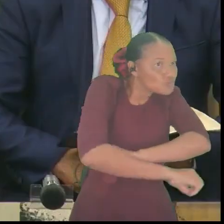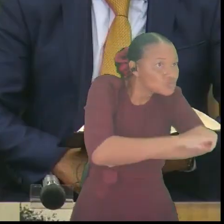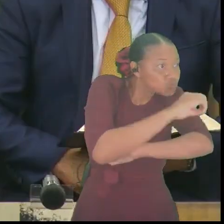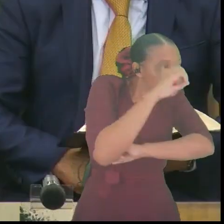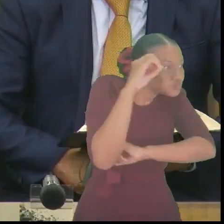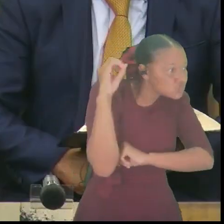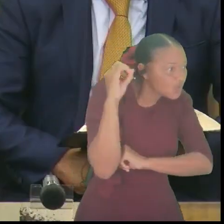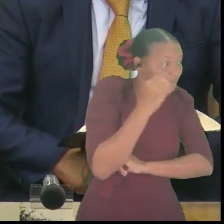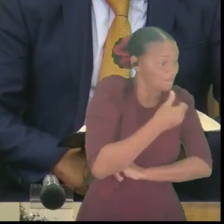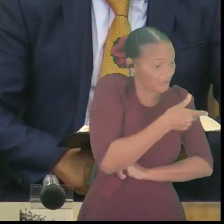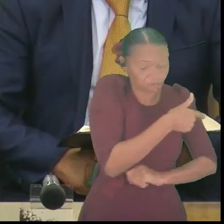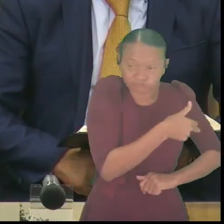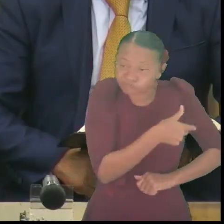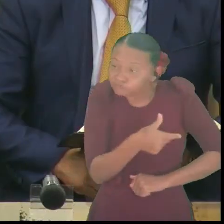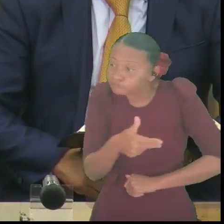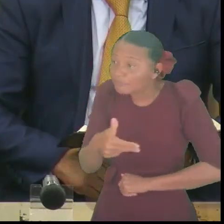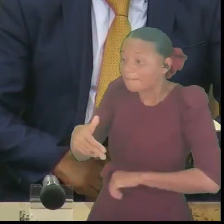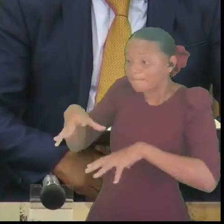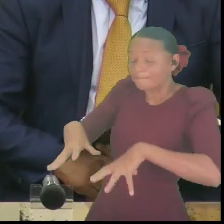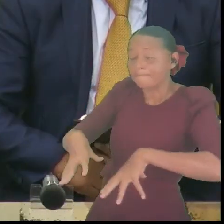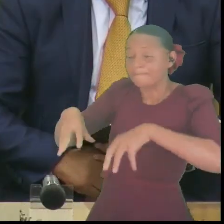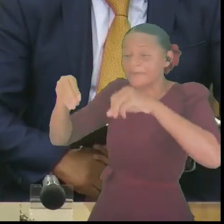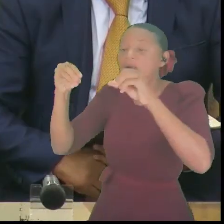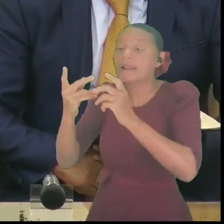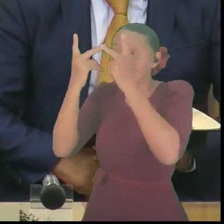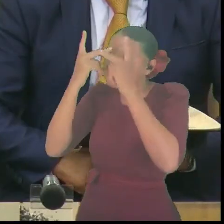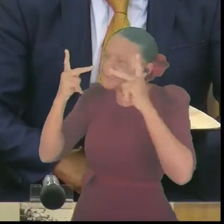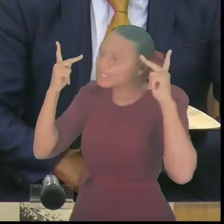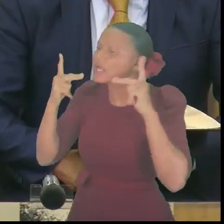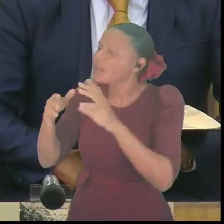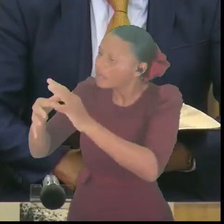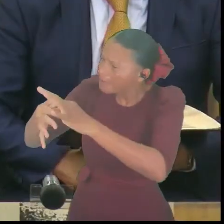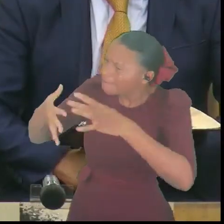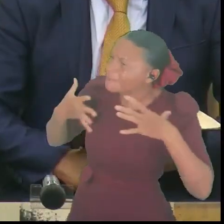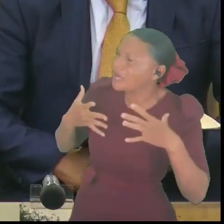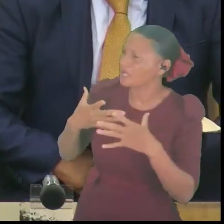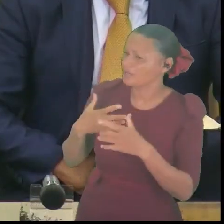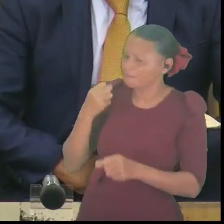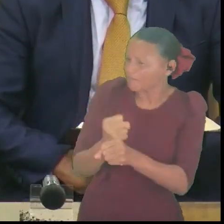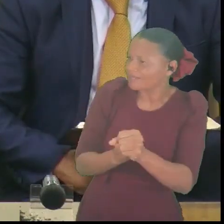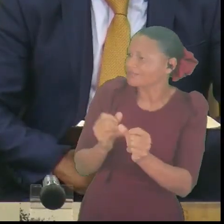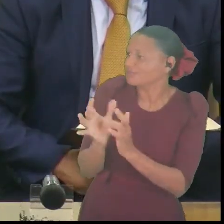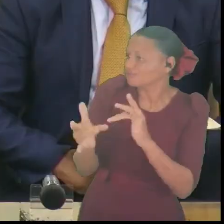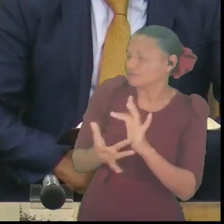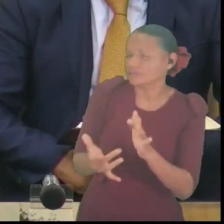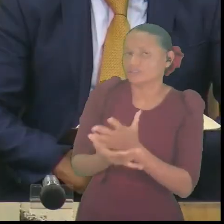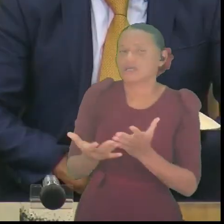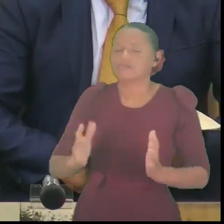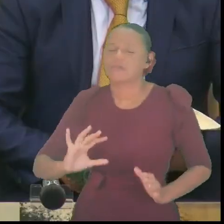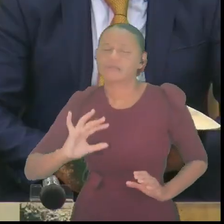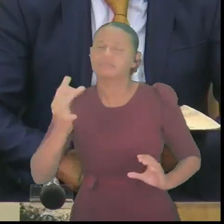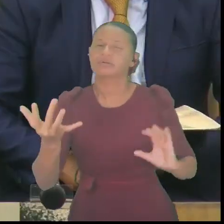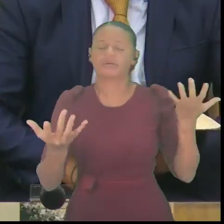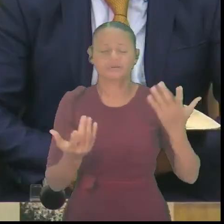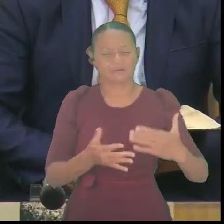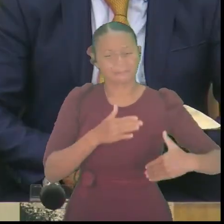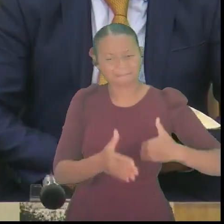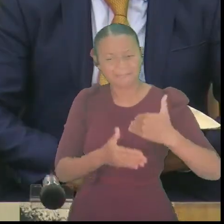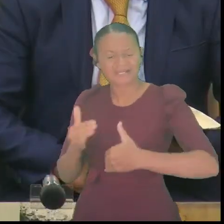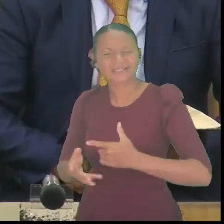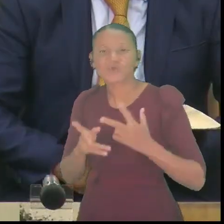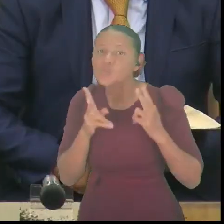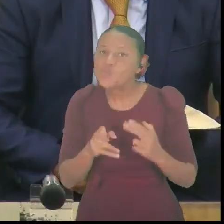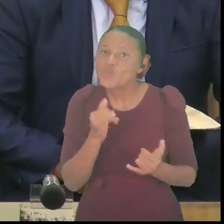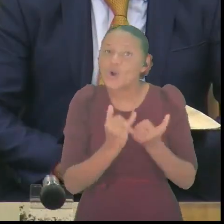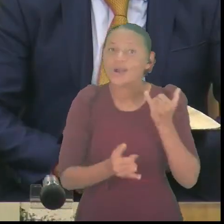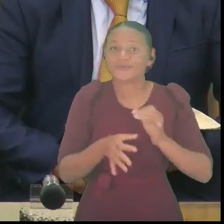pedissem a Pilatos que autorizassem Jesus a morrer. Acontecem nesta crucificação alguns processos jurídicos e